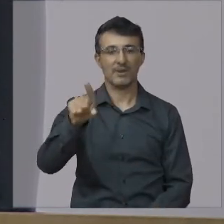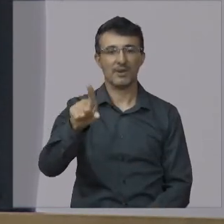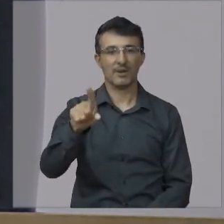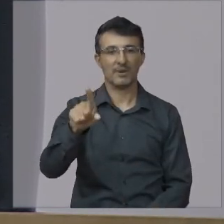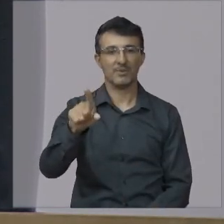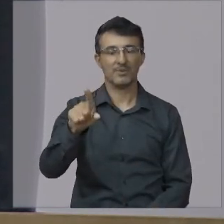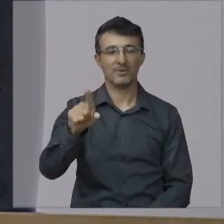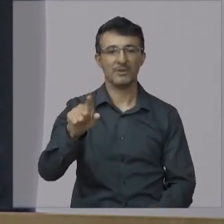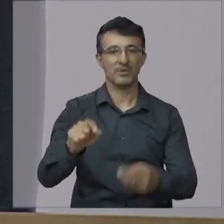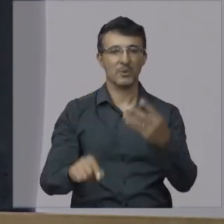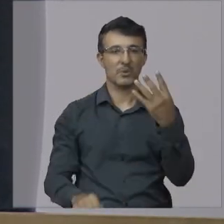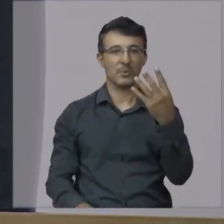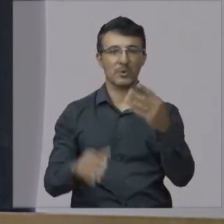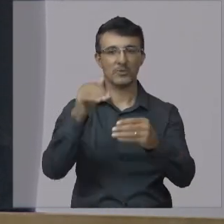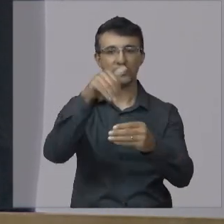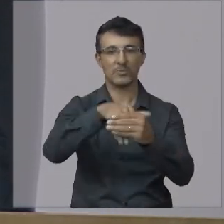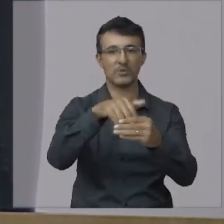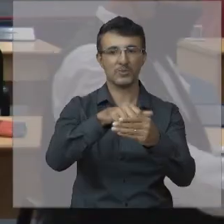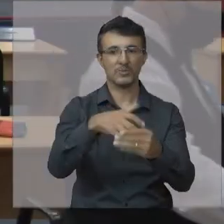em branco.